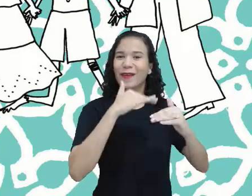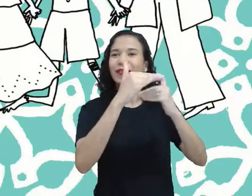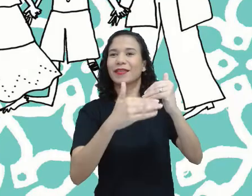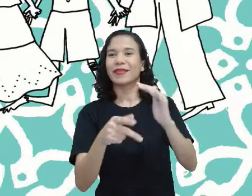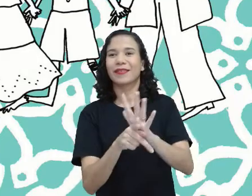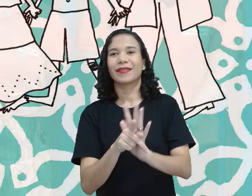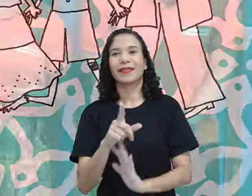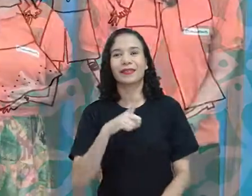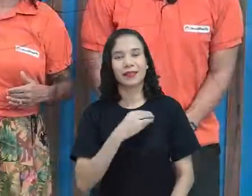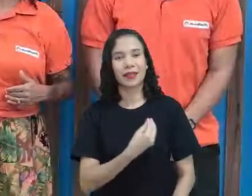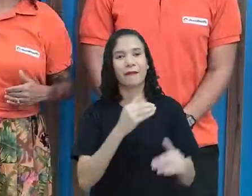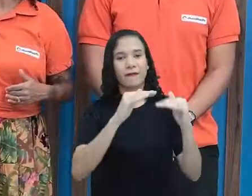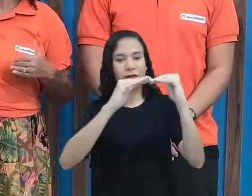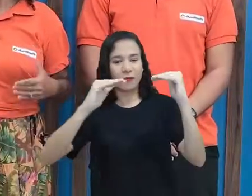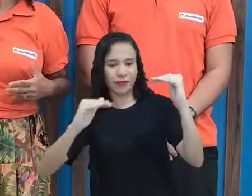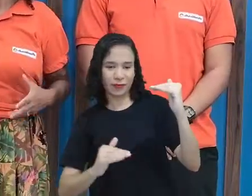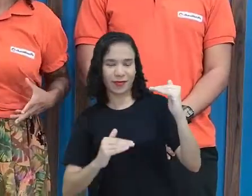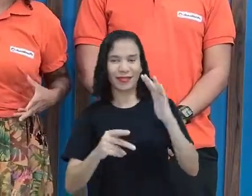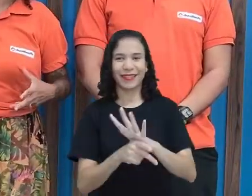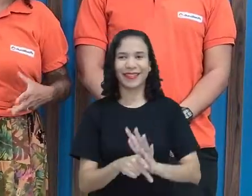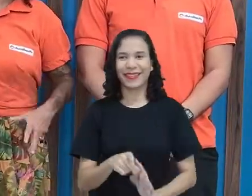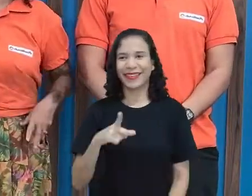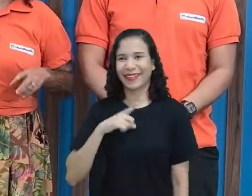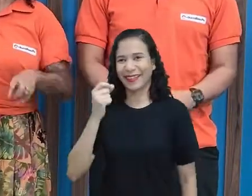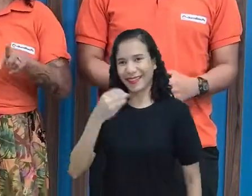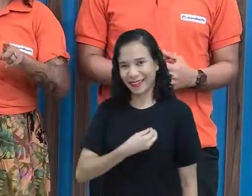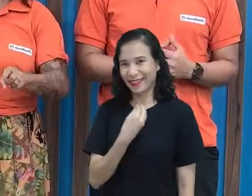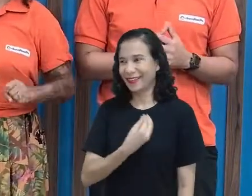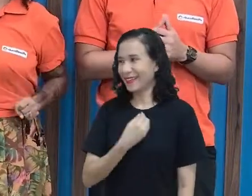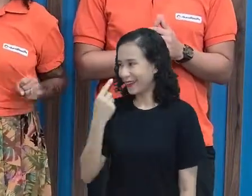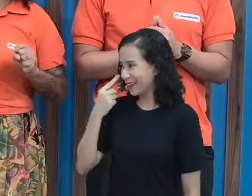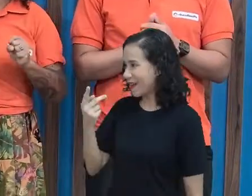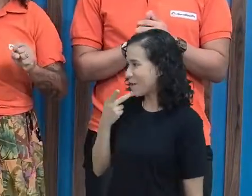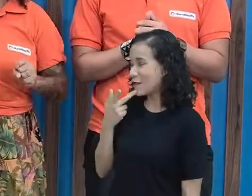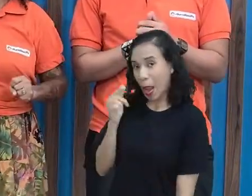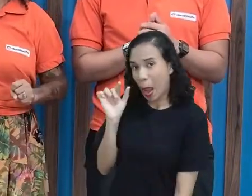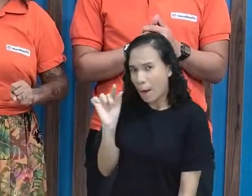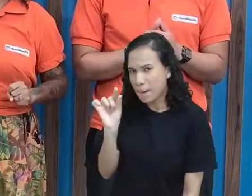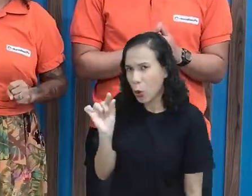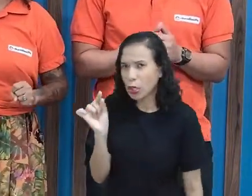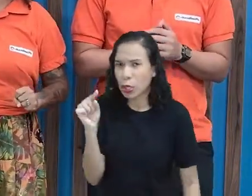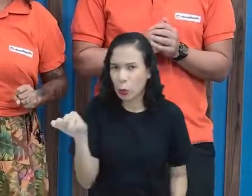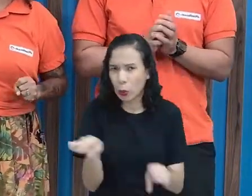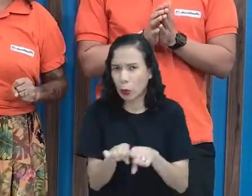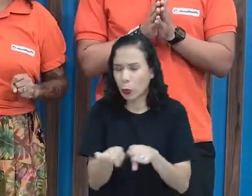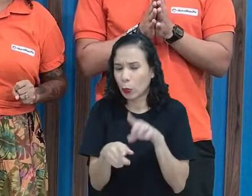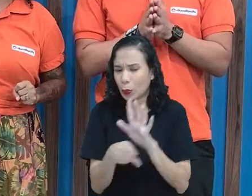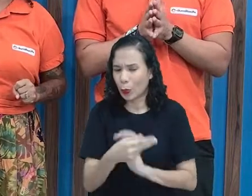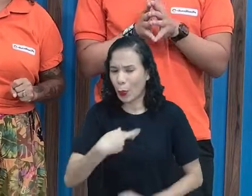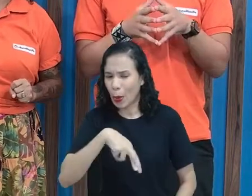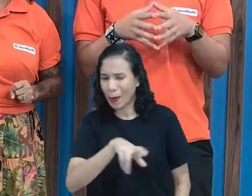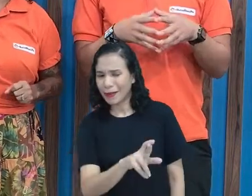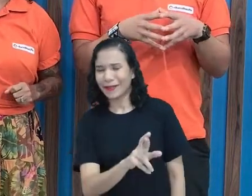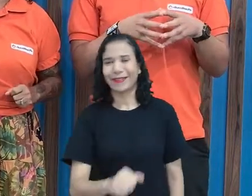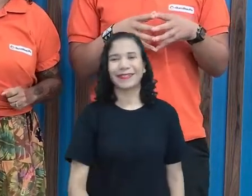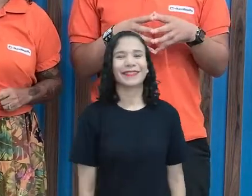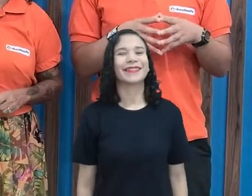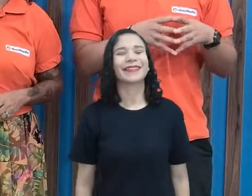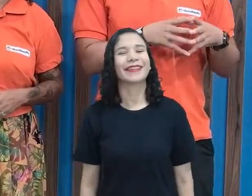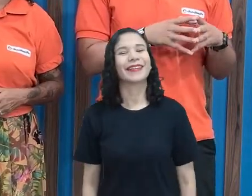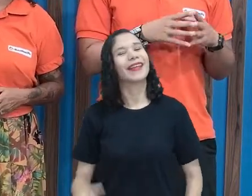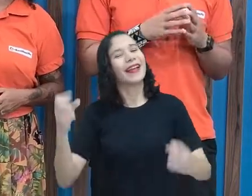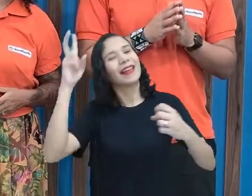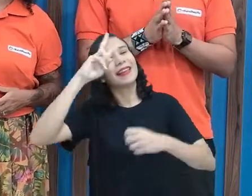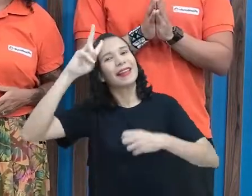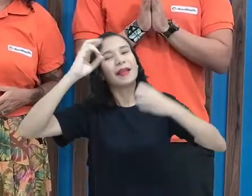isso da desigualdade de gênero, tá? Então, mas eu vou deixar para ele falar um pouquinho sobre essa questão da tolerância religiosa. Então, lembra que eu falei no